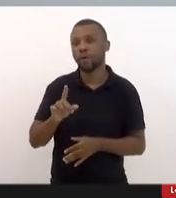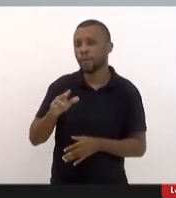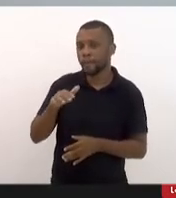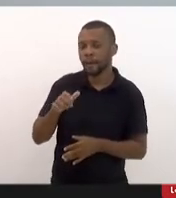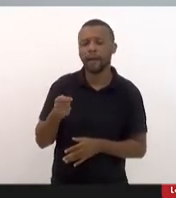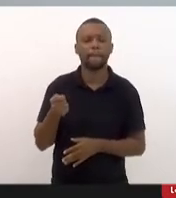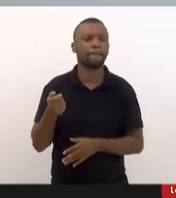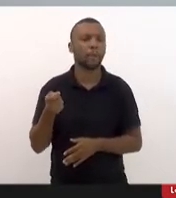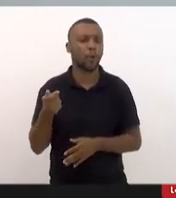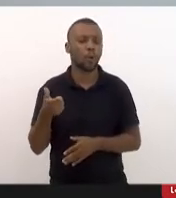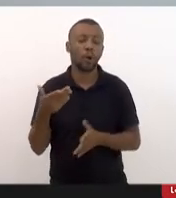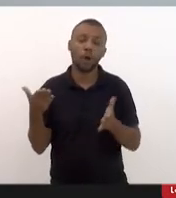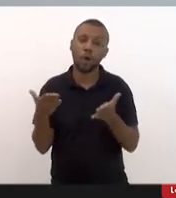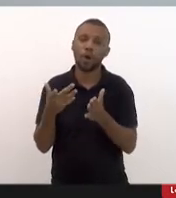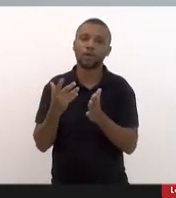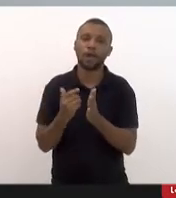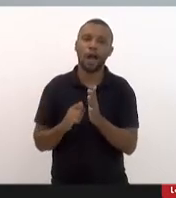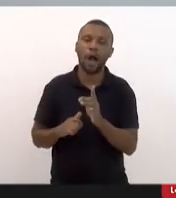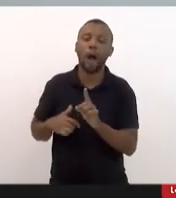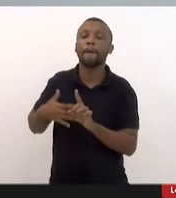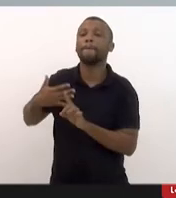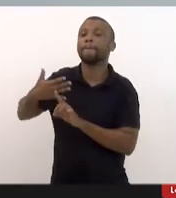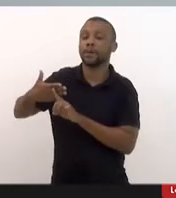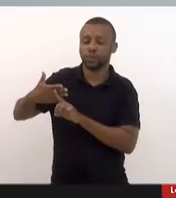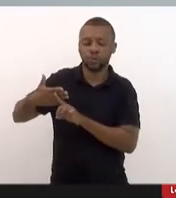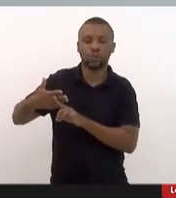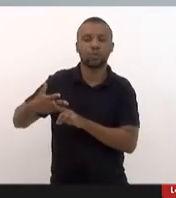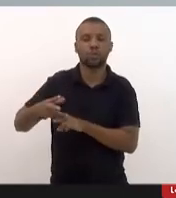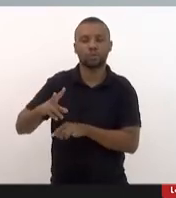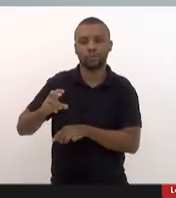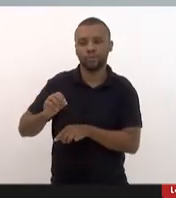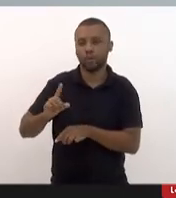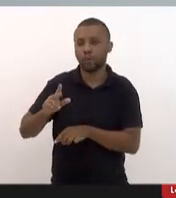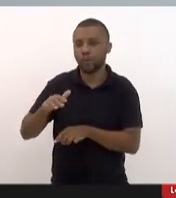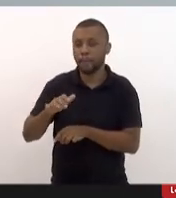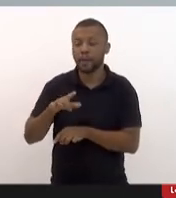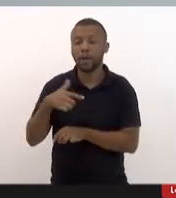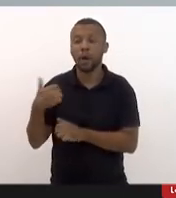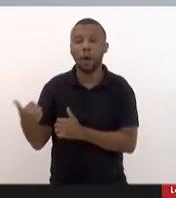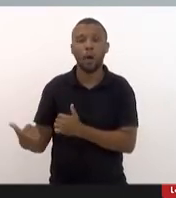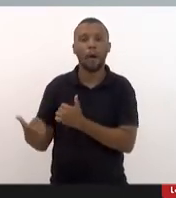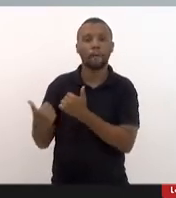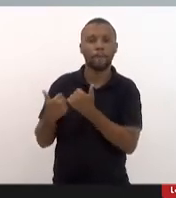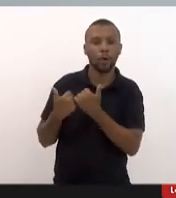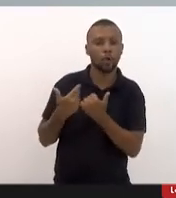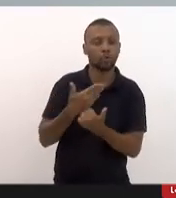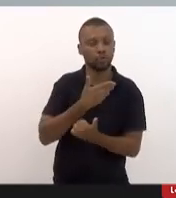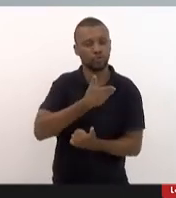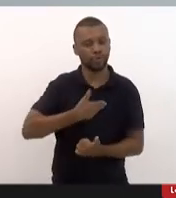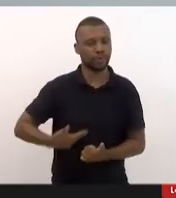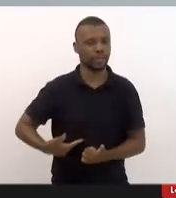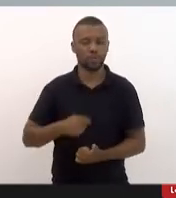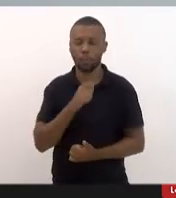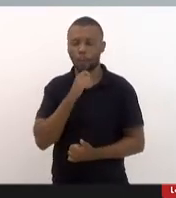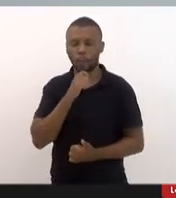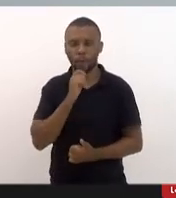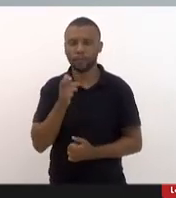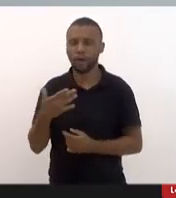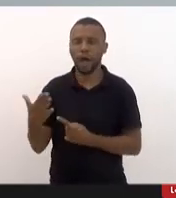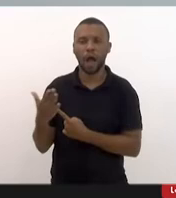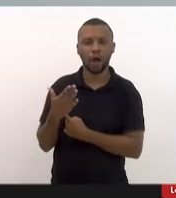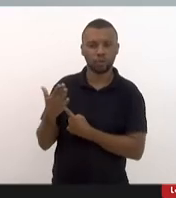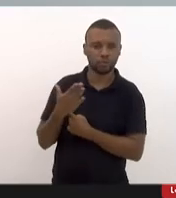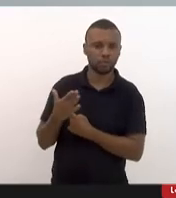pouco, e hoje aumentou o nosso volume e nós não tivemos o apoio, né, do Estado para nos ajudar em termos